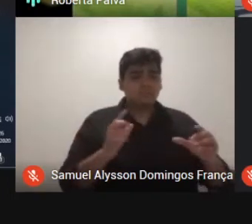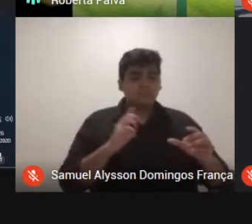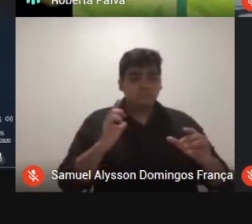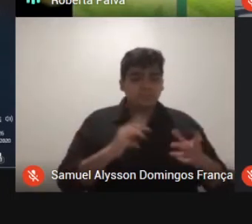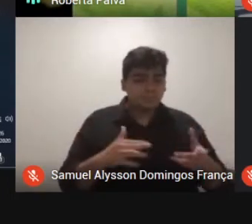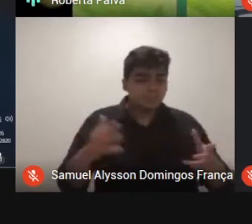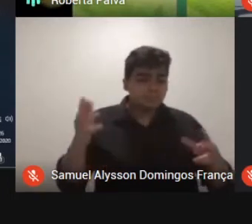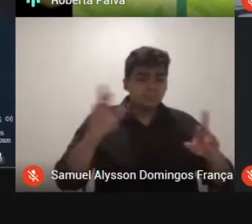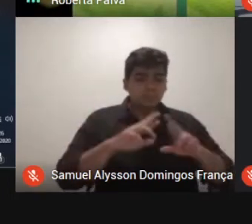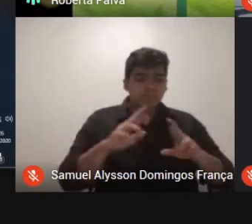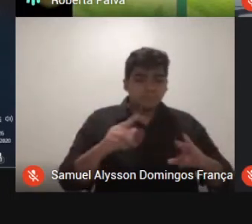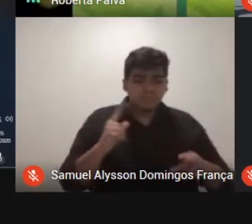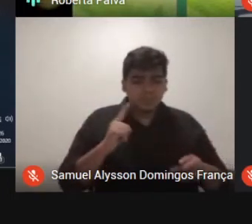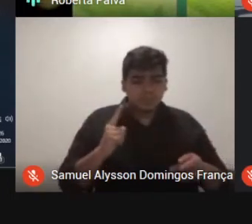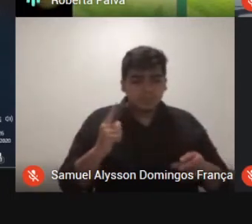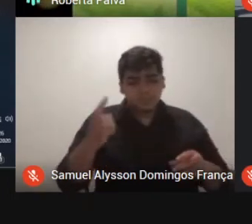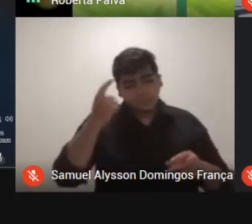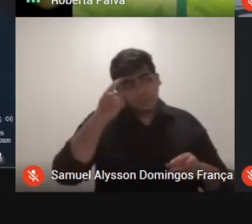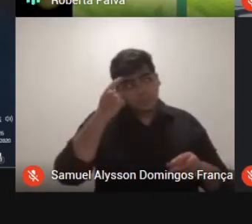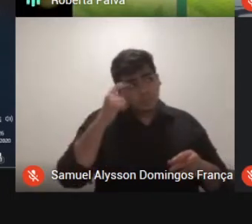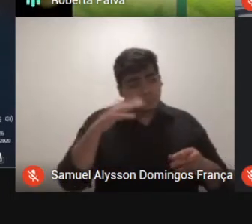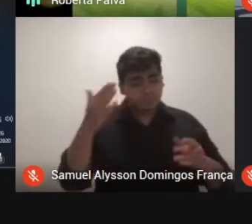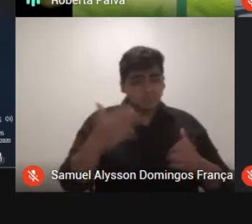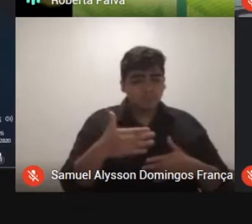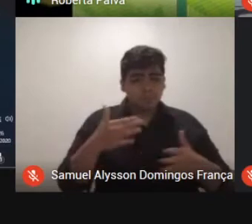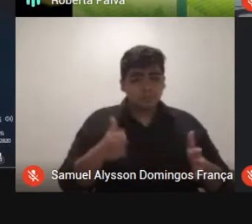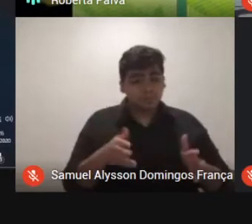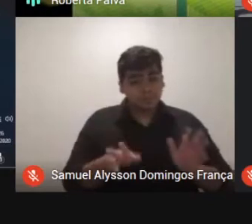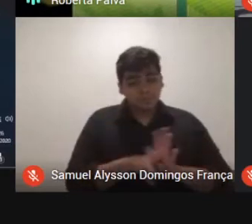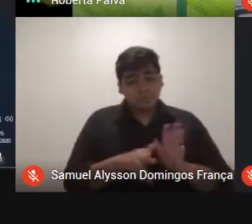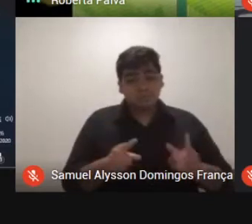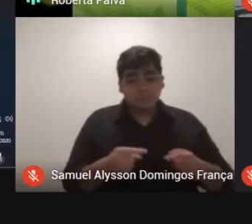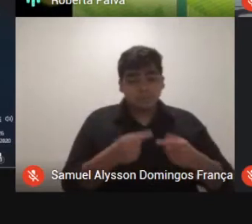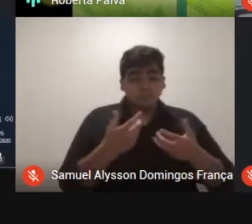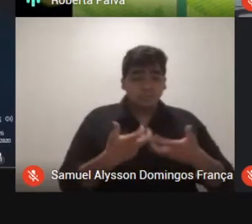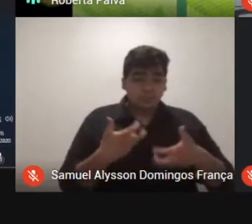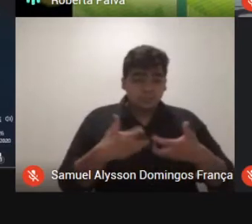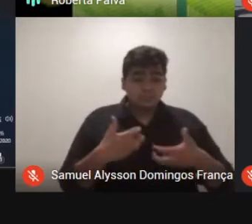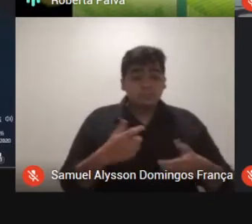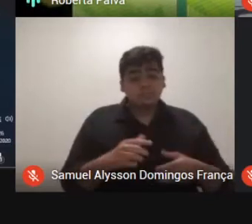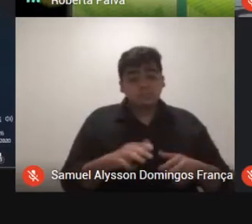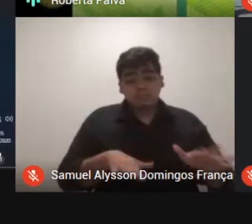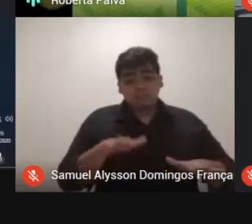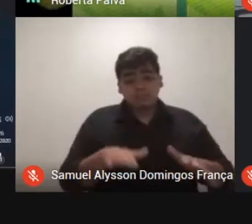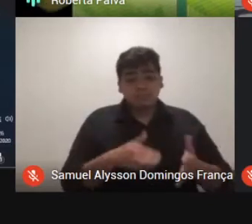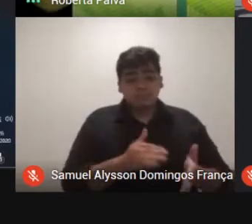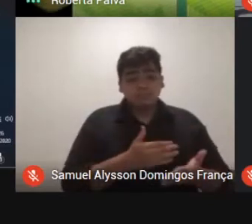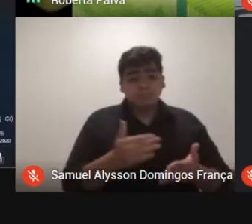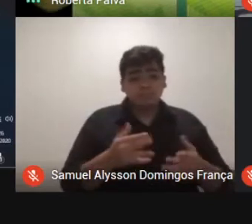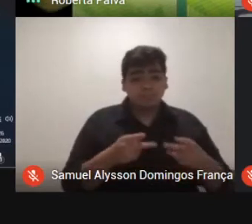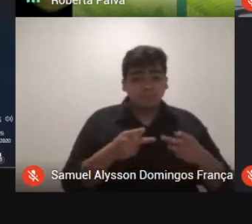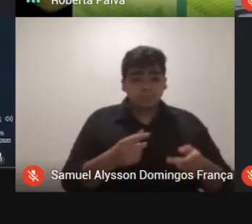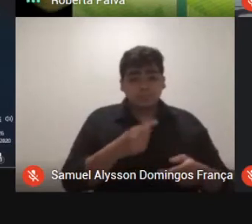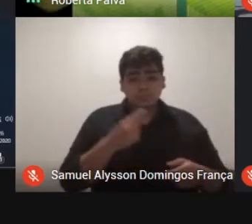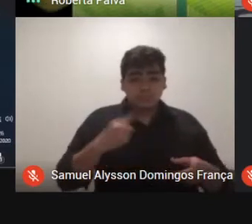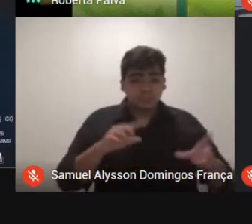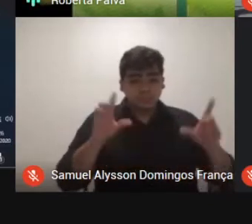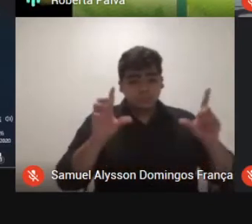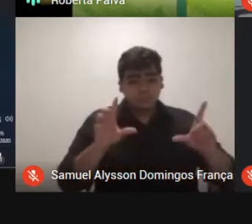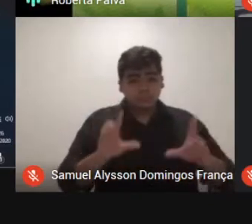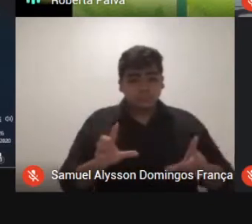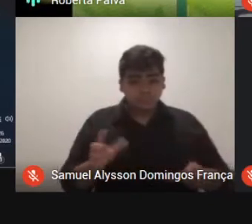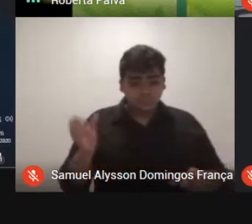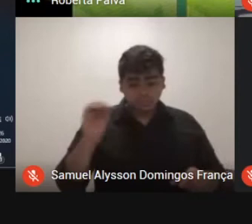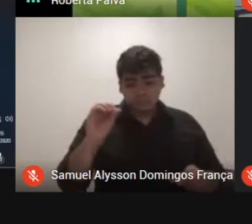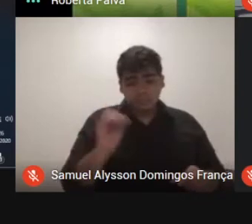fora da caixa? Vem aí, Parque FPB. Então, desde o início do processo do projeto, a gente jogava esses cartazes, tanto